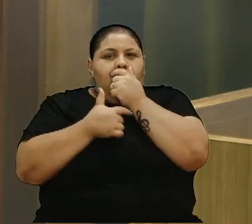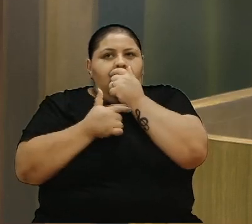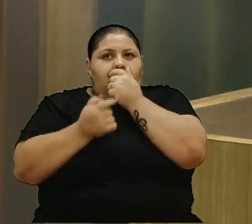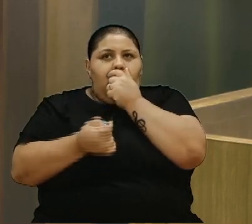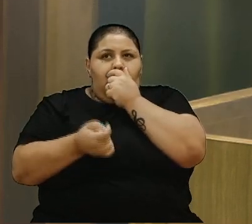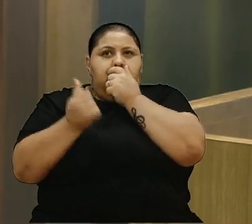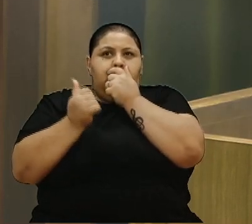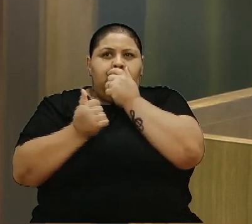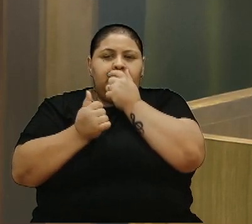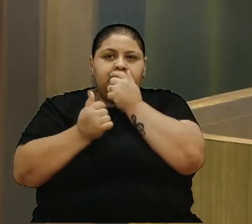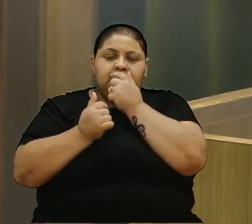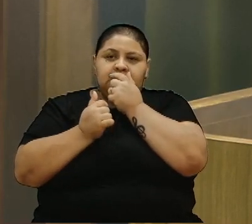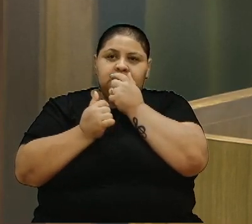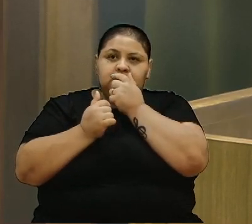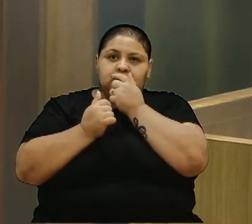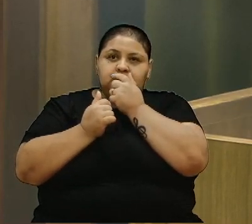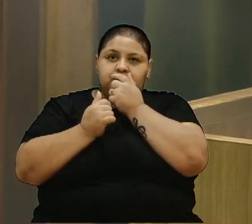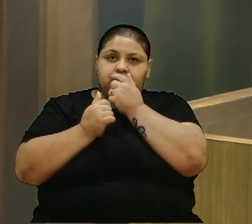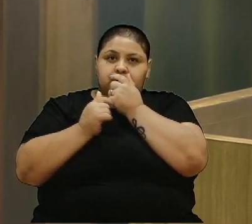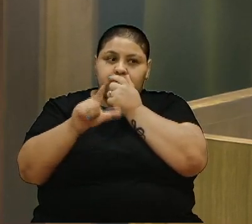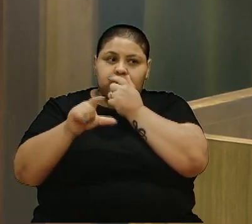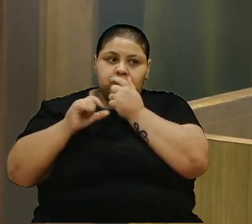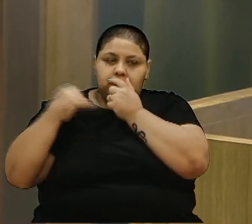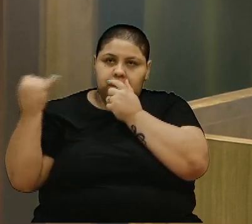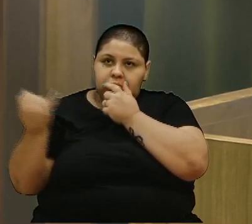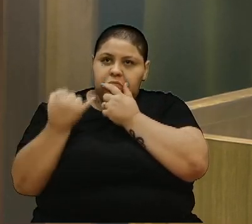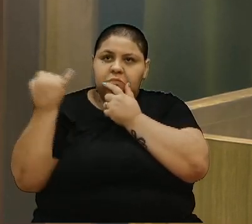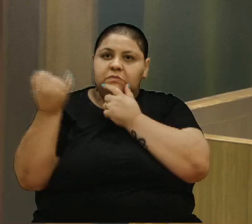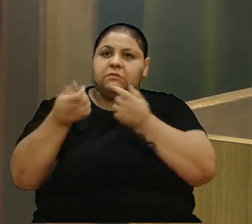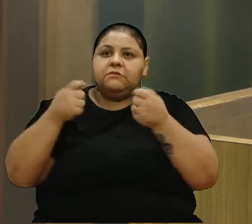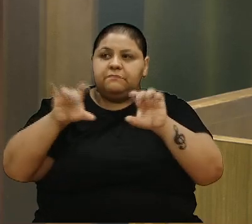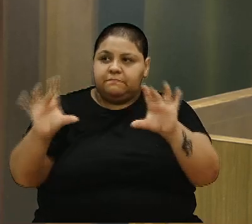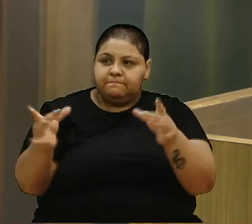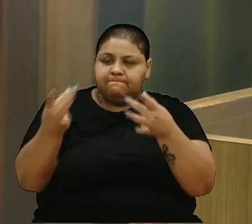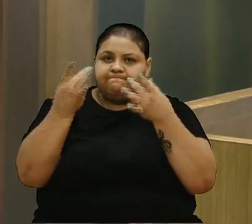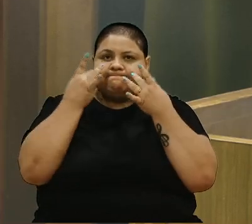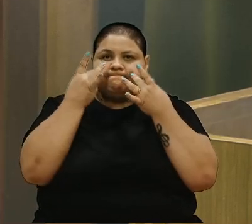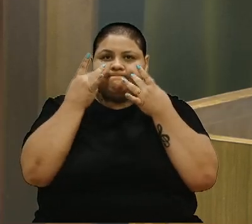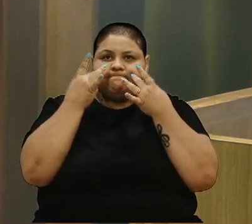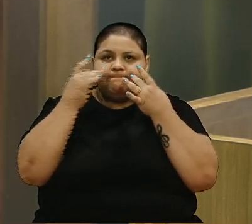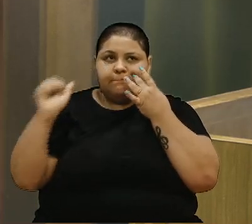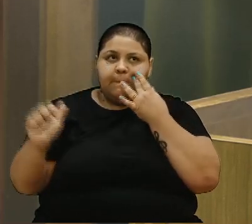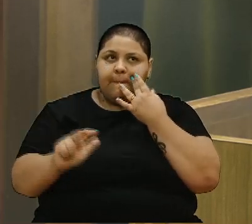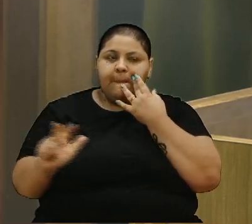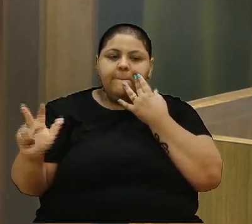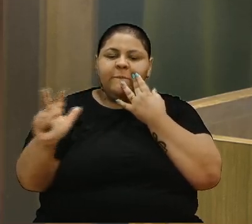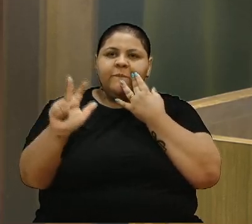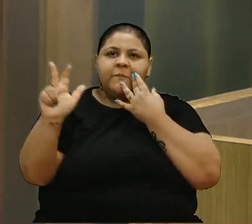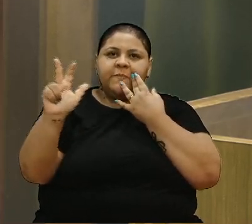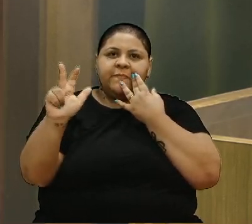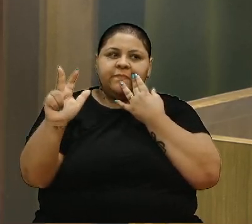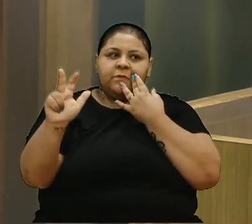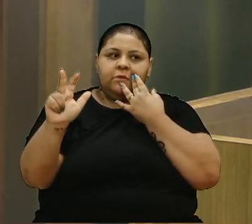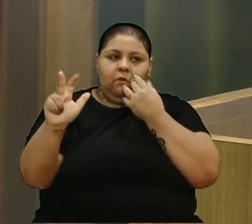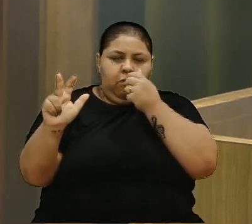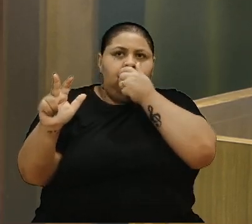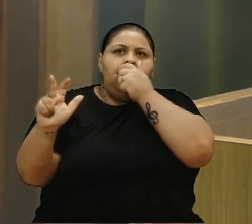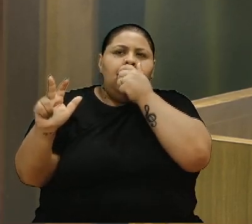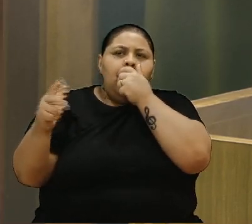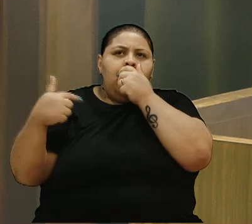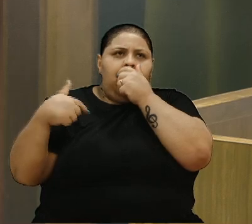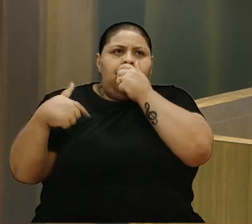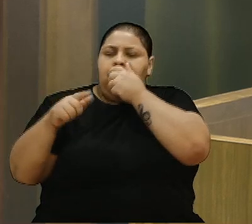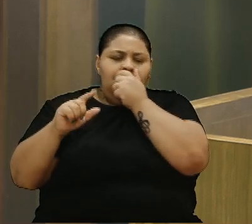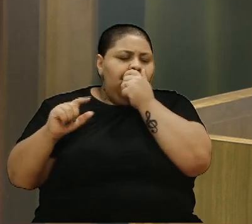a um passo super importante que carece a nossa atenção e a nossa valorização para o que for necessário. Eu